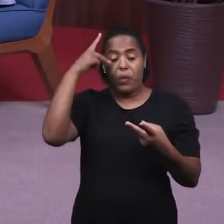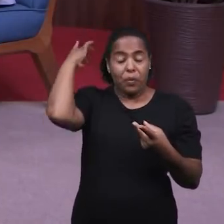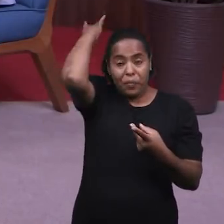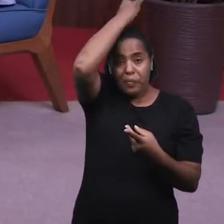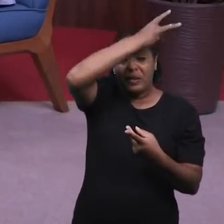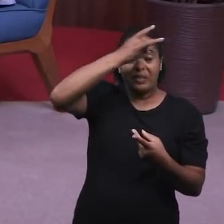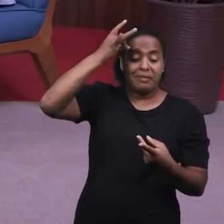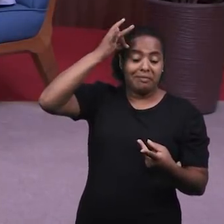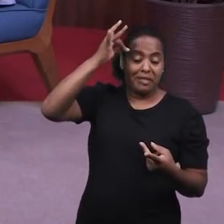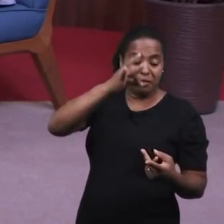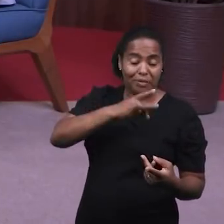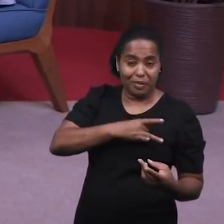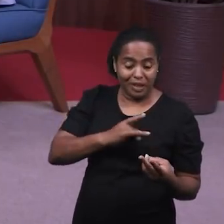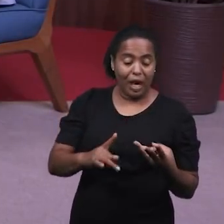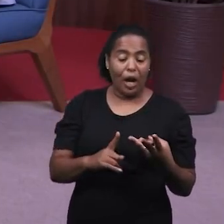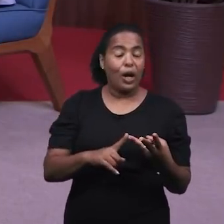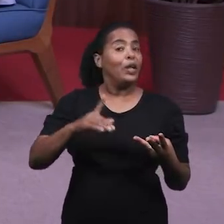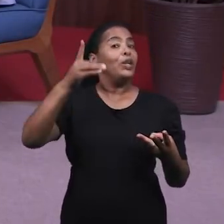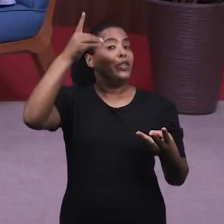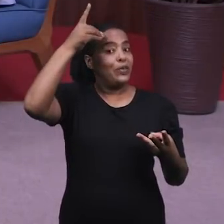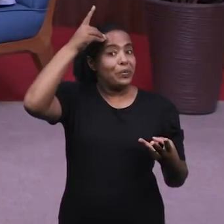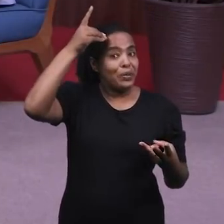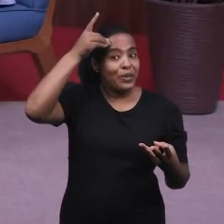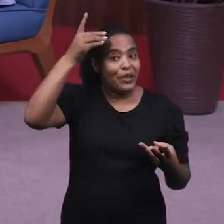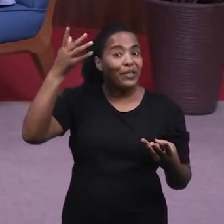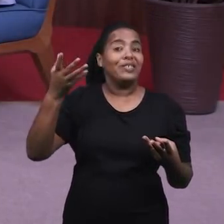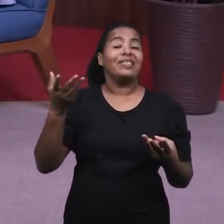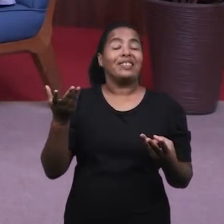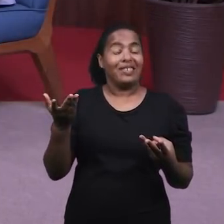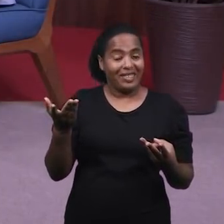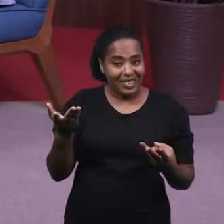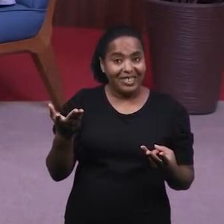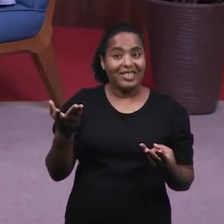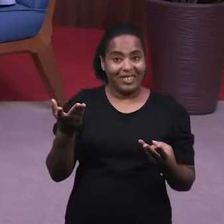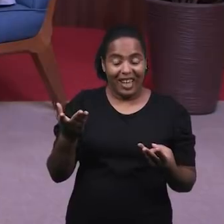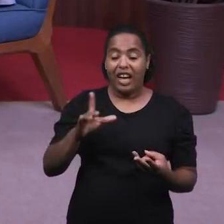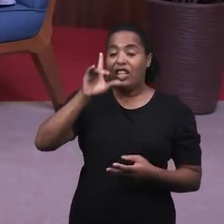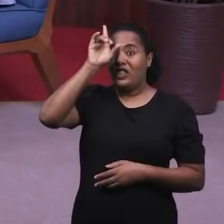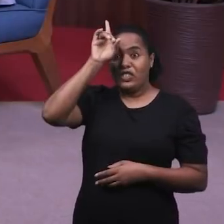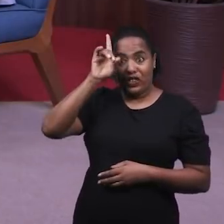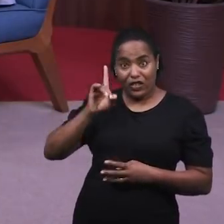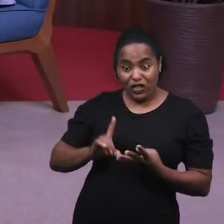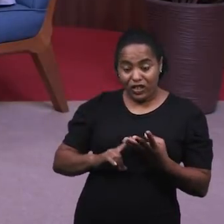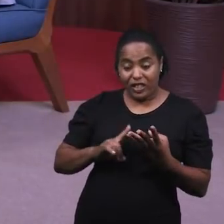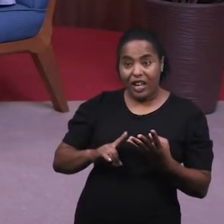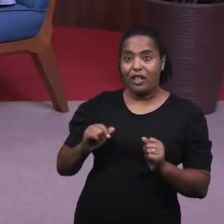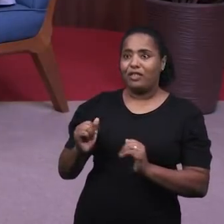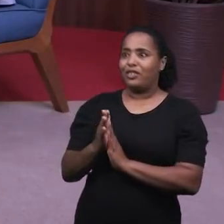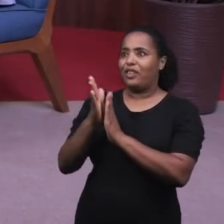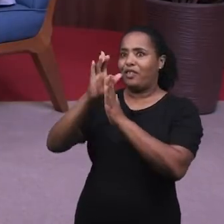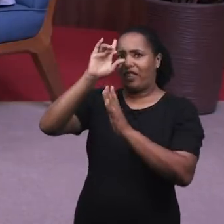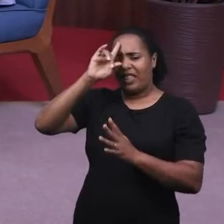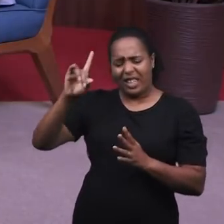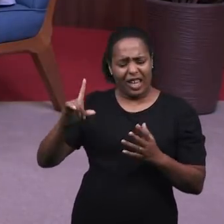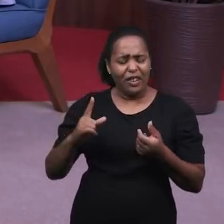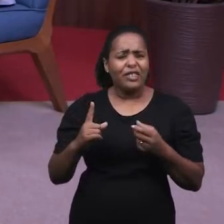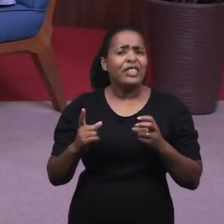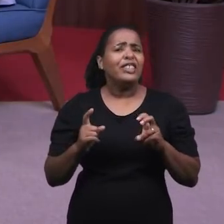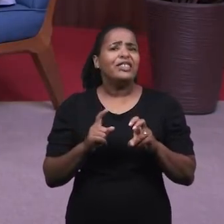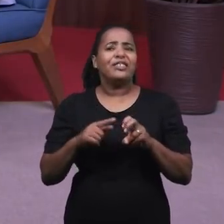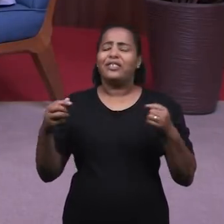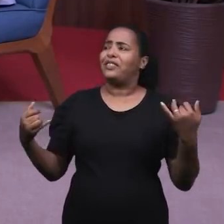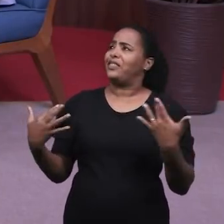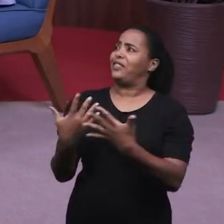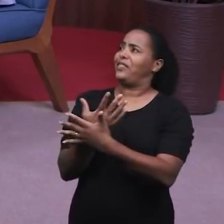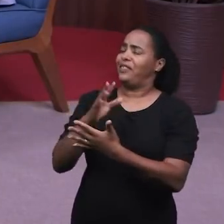Espírito Santo, os dons espirituais, né? O homem com o direito de louvar a Deus, de glorificar,